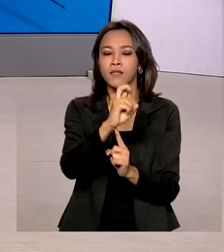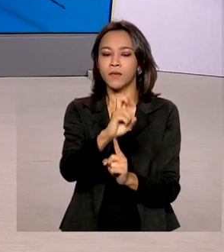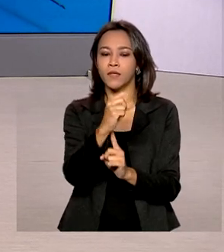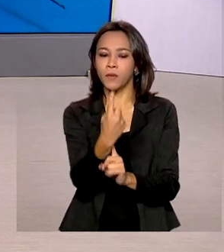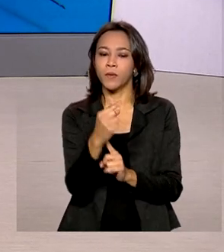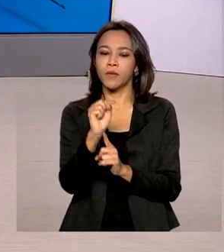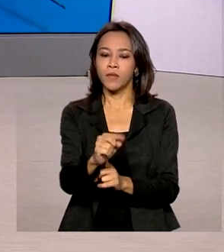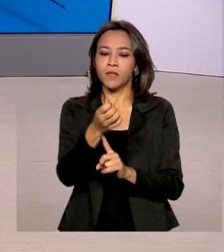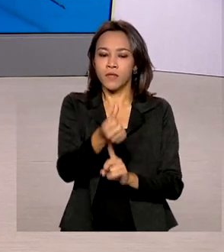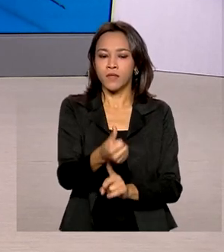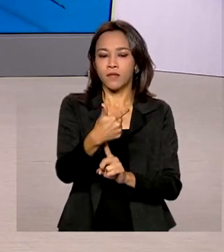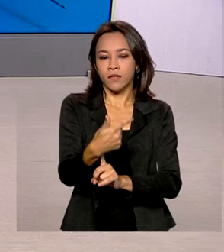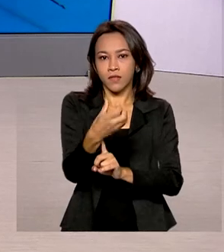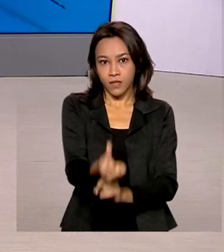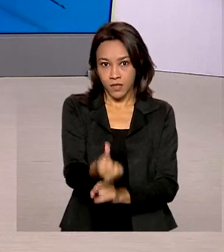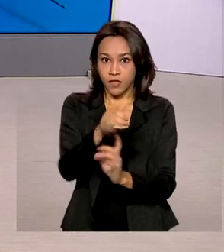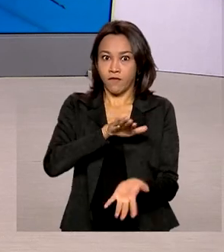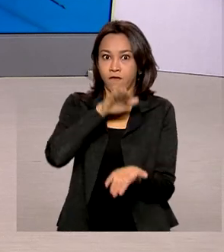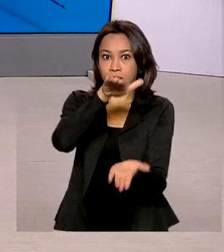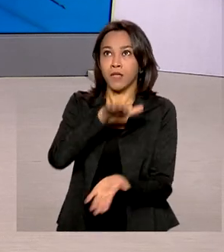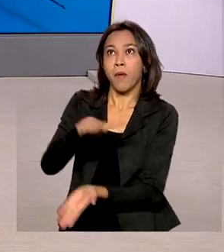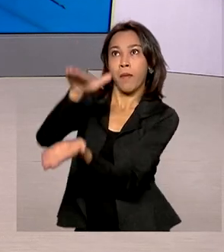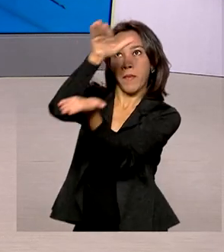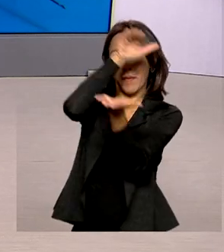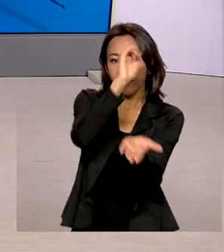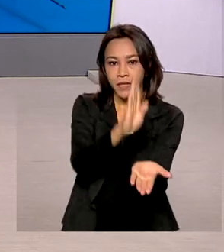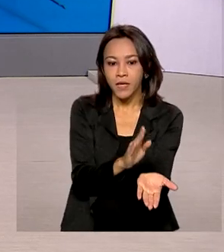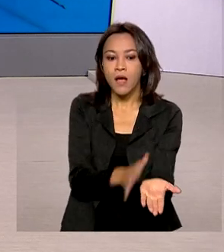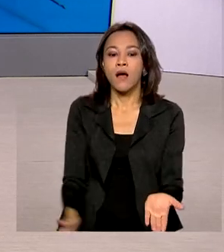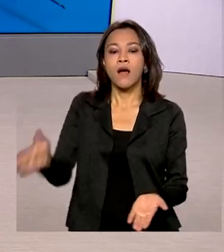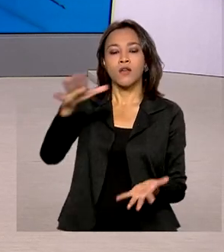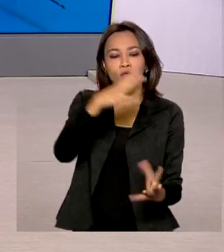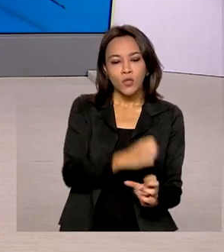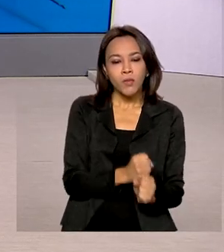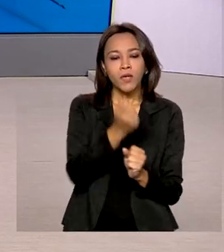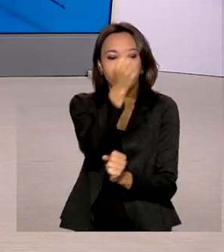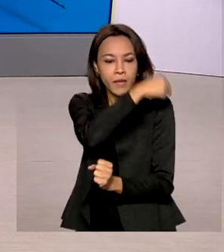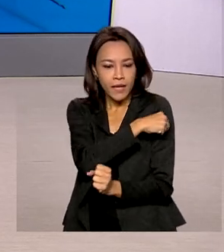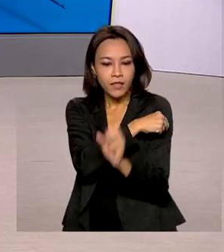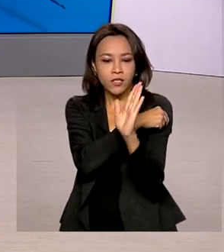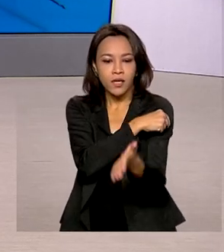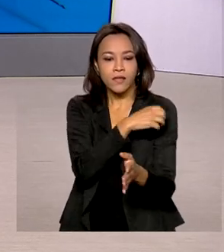193.551.626 doses de vacina. As doses aplicadas somam